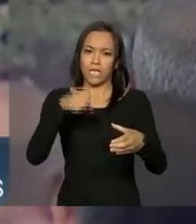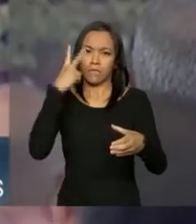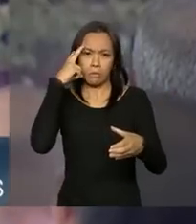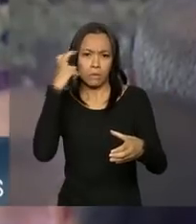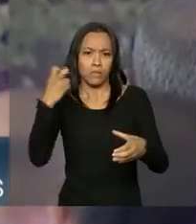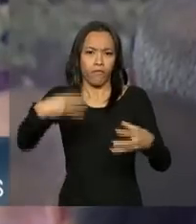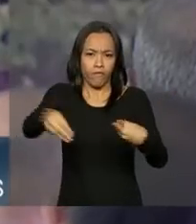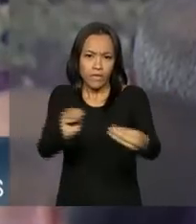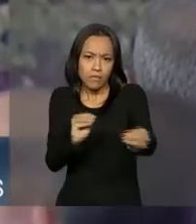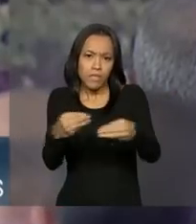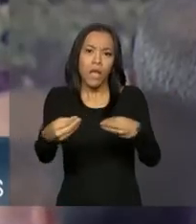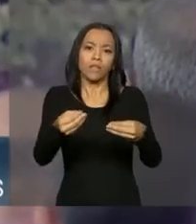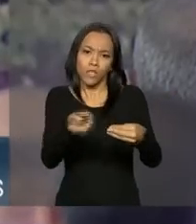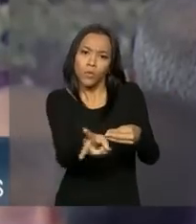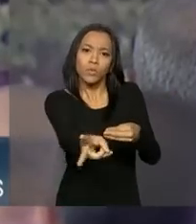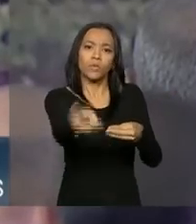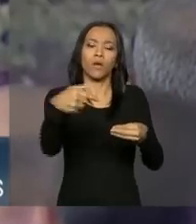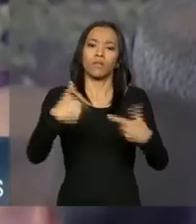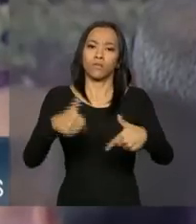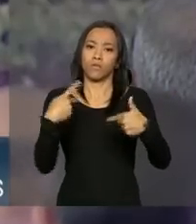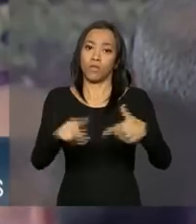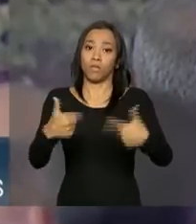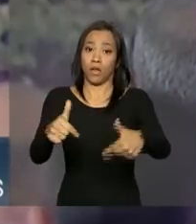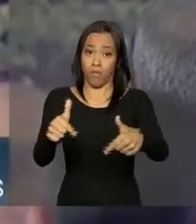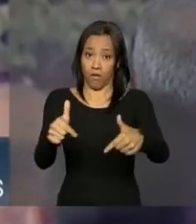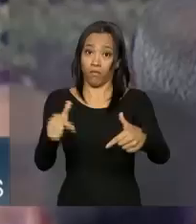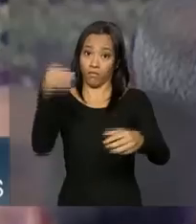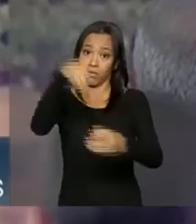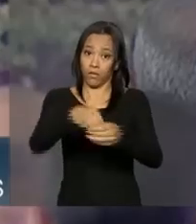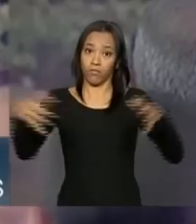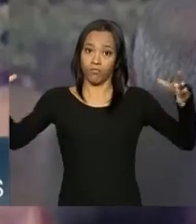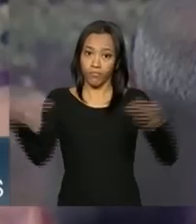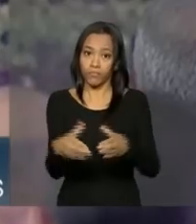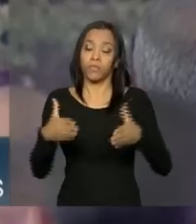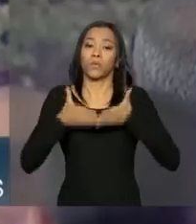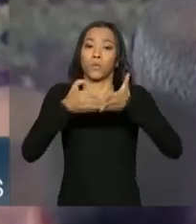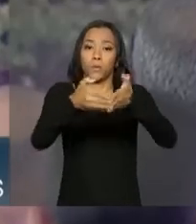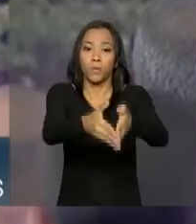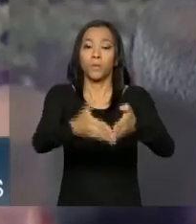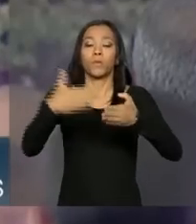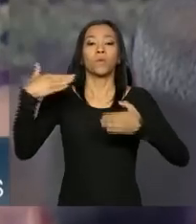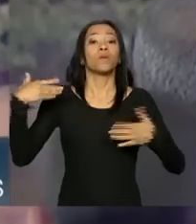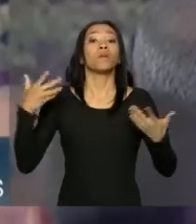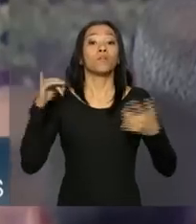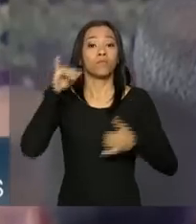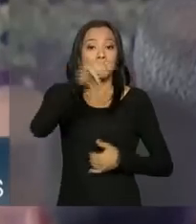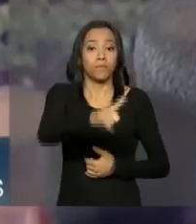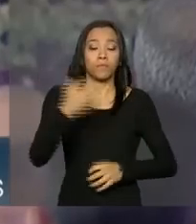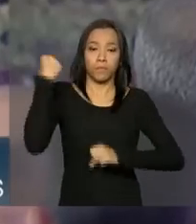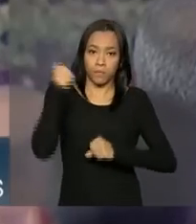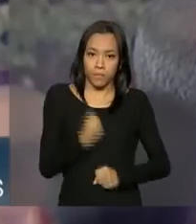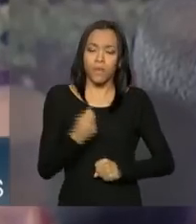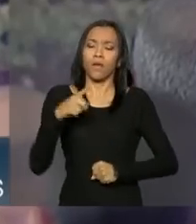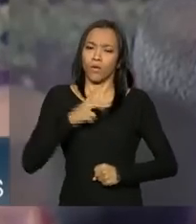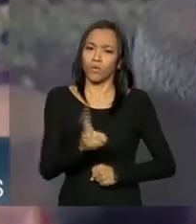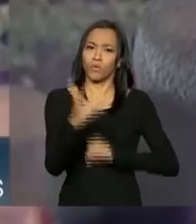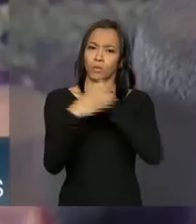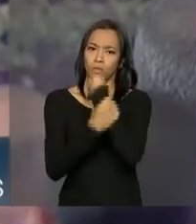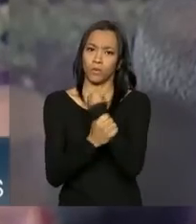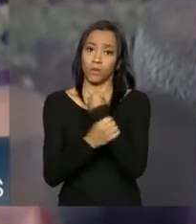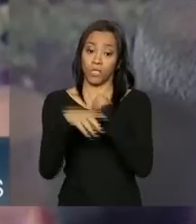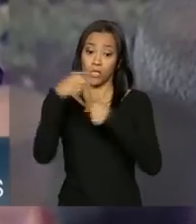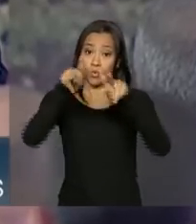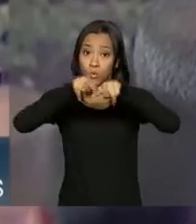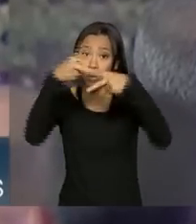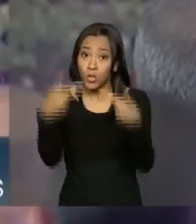flexibilidade, têm levado a cabo. Reconheço o esforço e asseguro que os projetos prioritários não